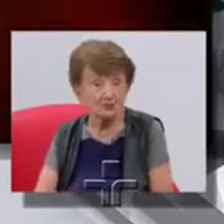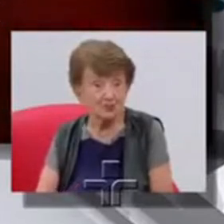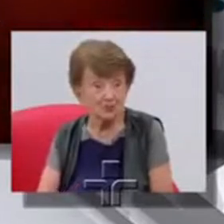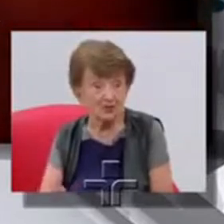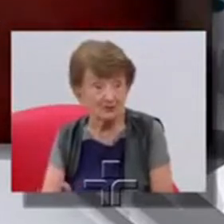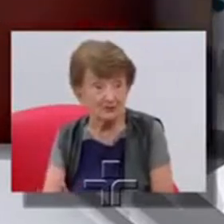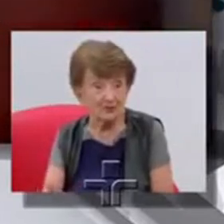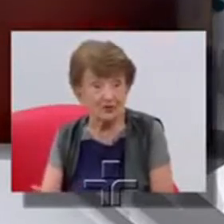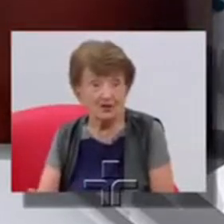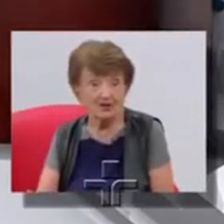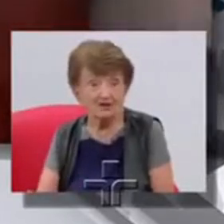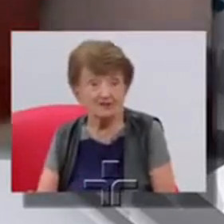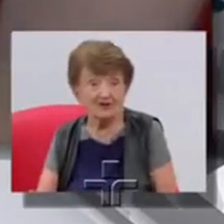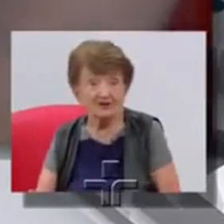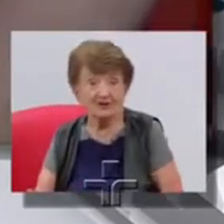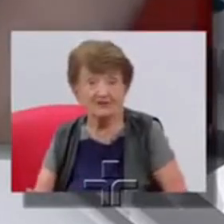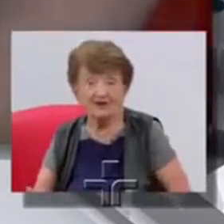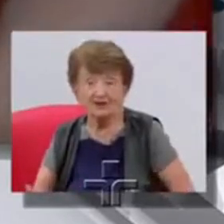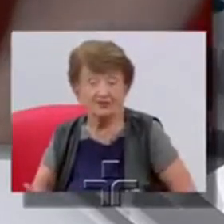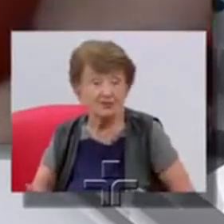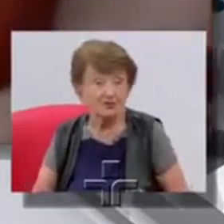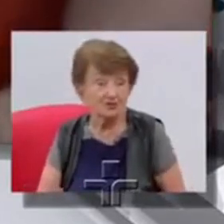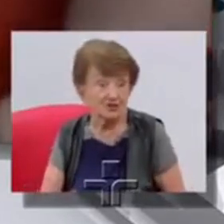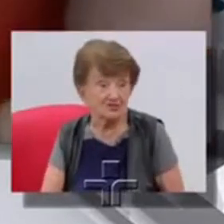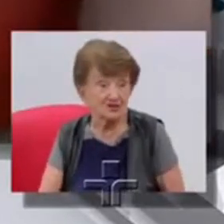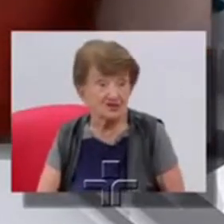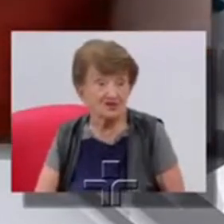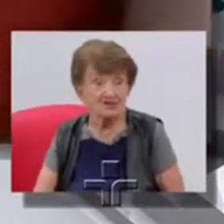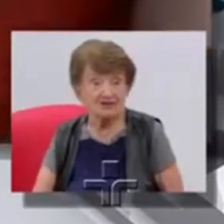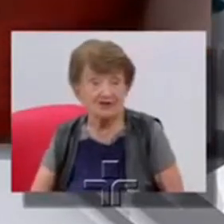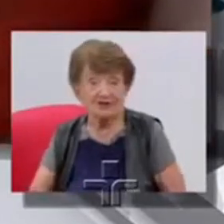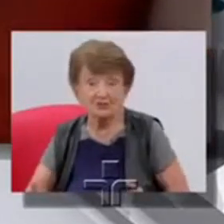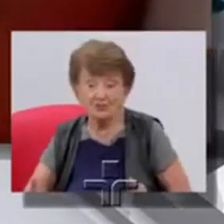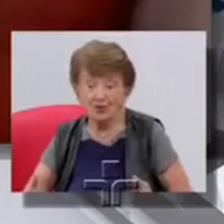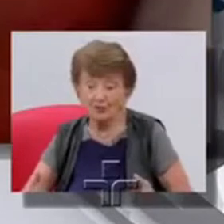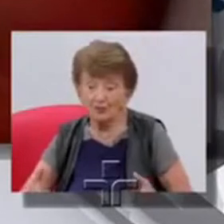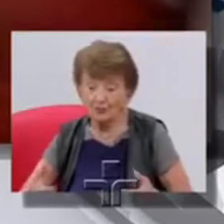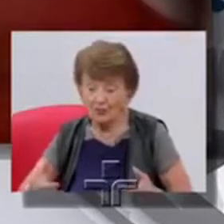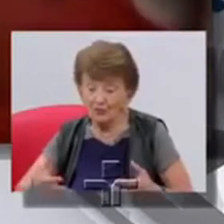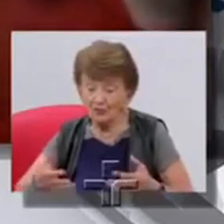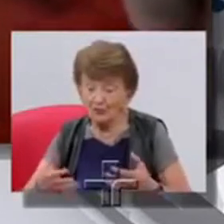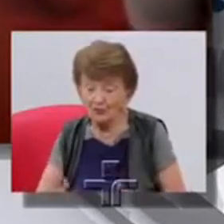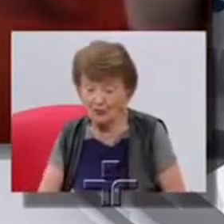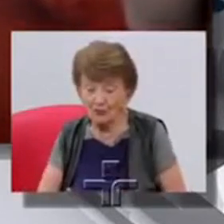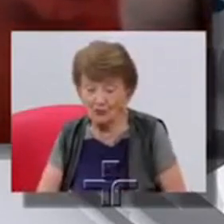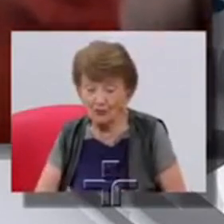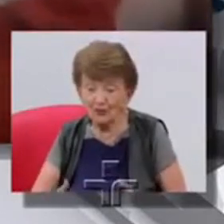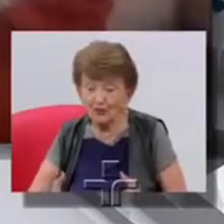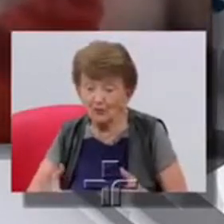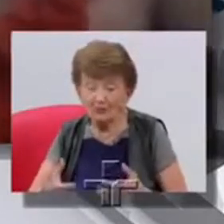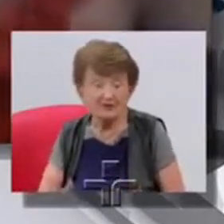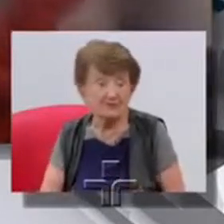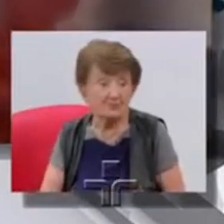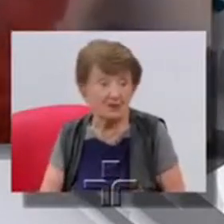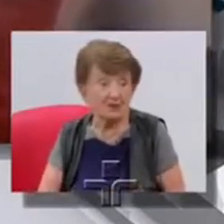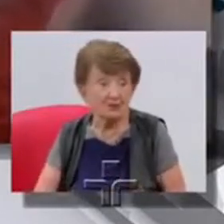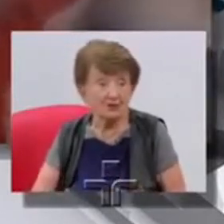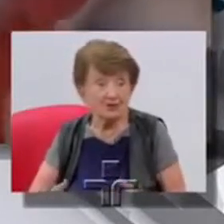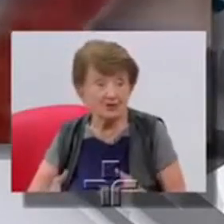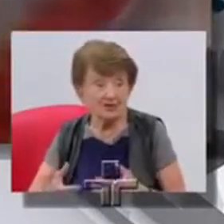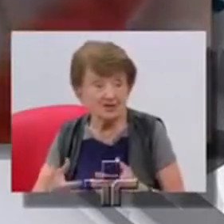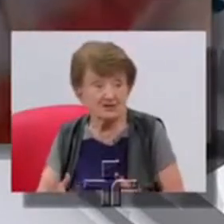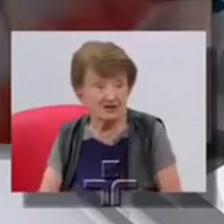ator lendo o livro, ele vai às origens, ele vai no fulcro